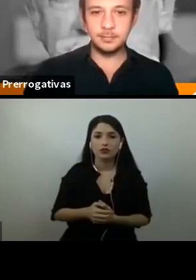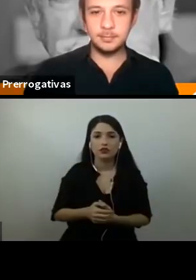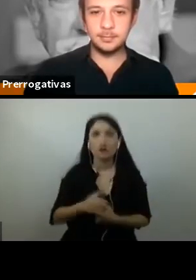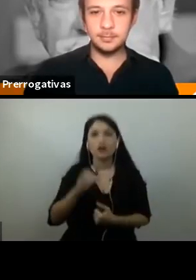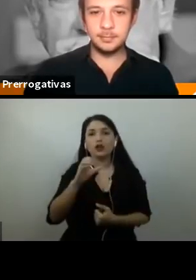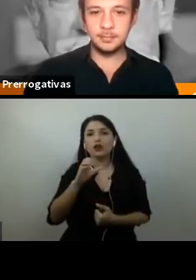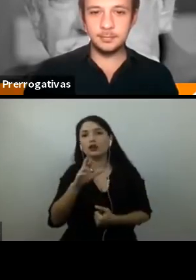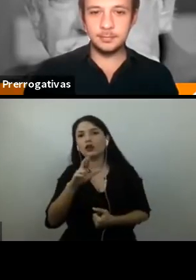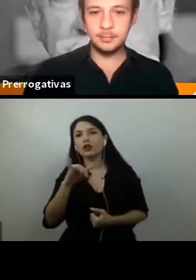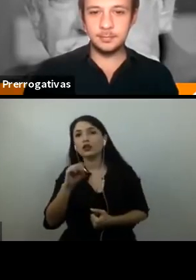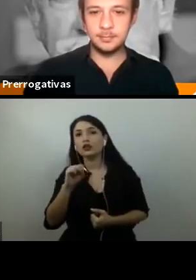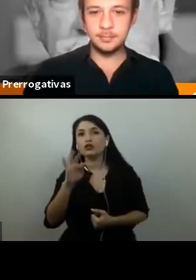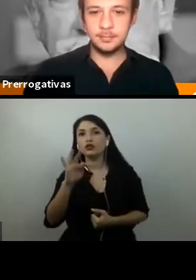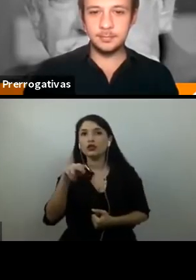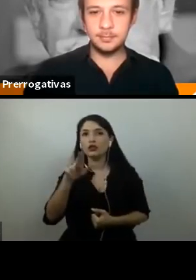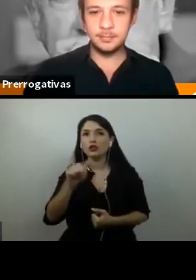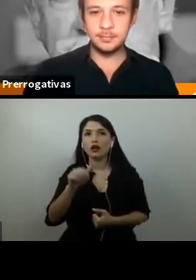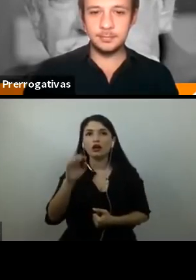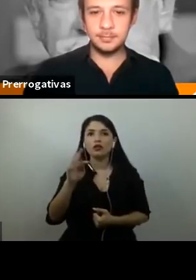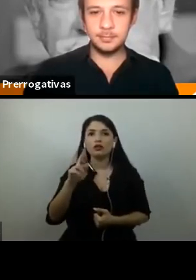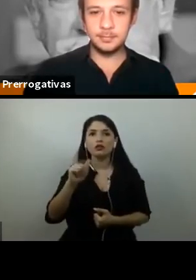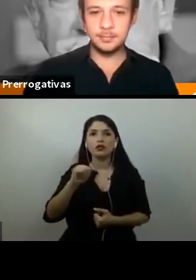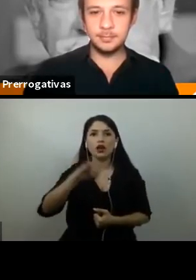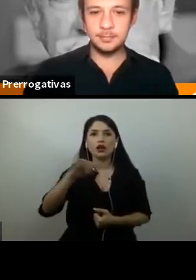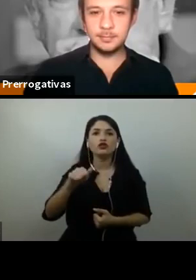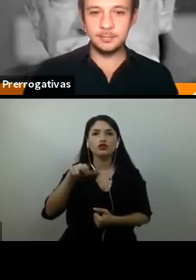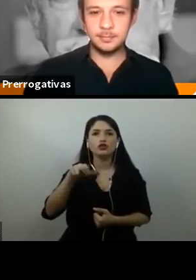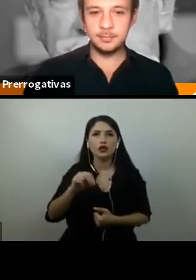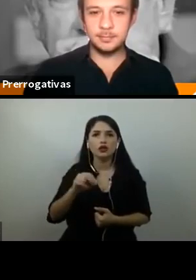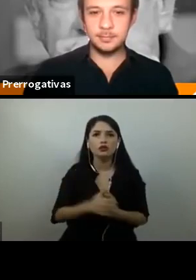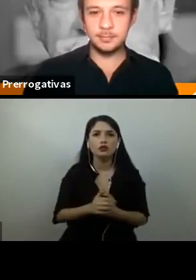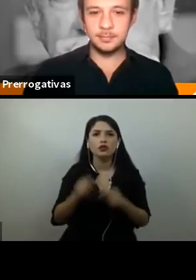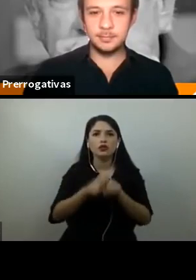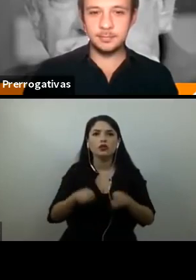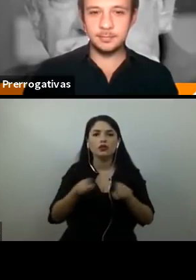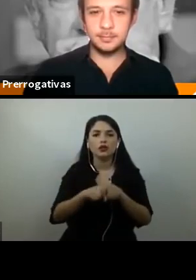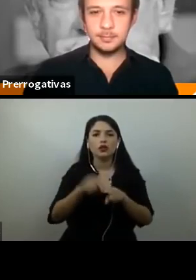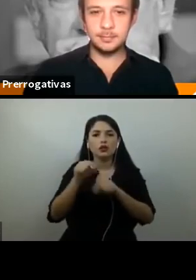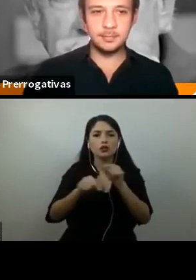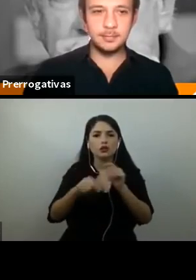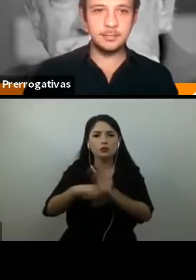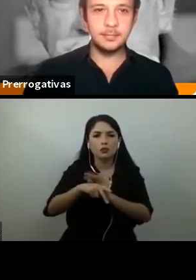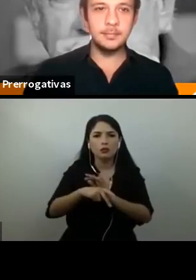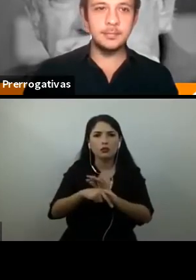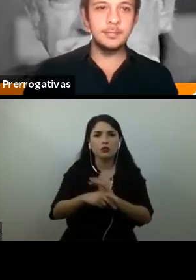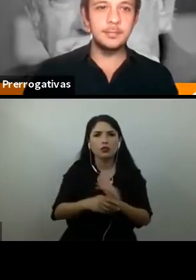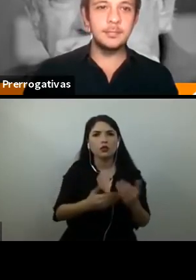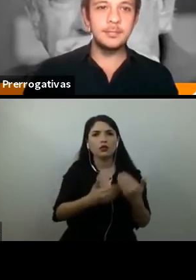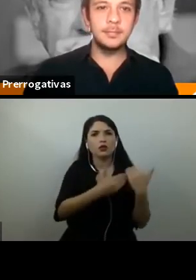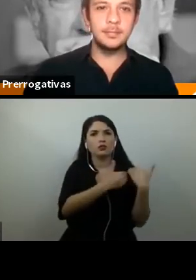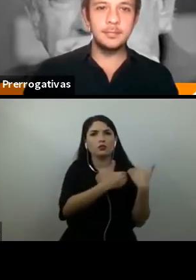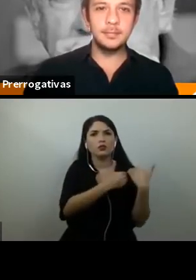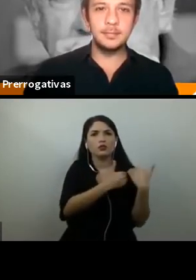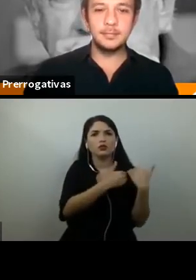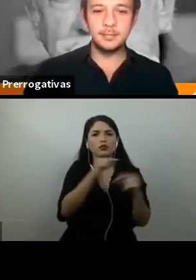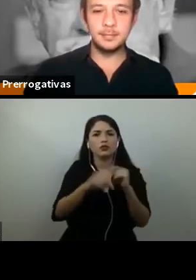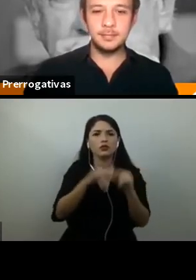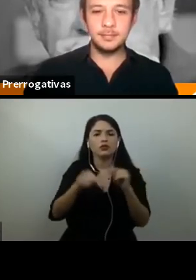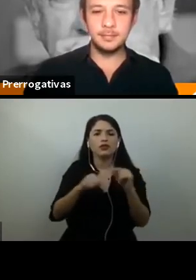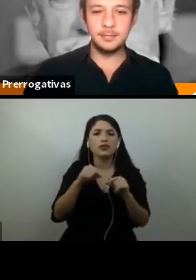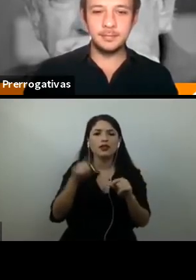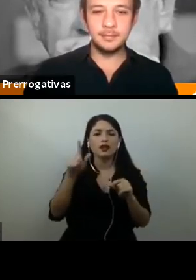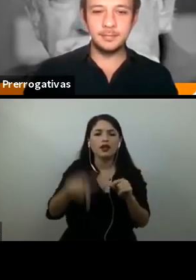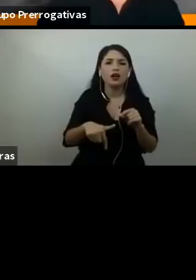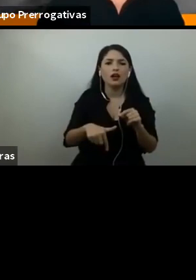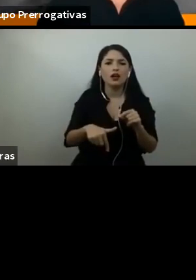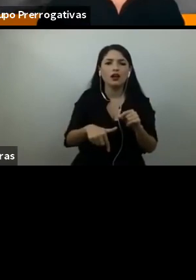que a FAT vai estar com a OAB nessa iniciativa. Os representantes também da advocacia pública do nosso grupo,